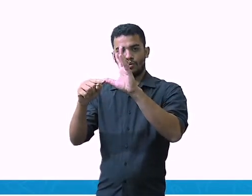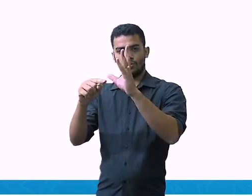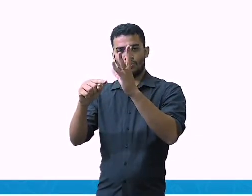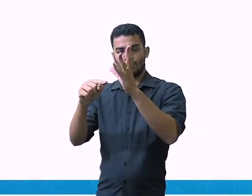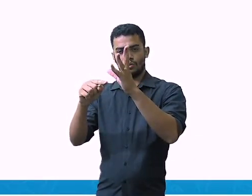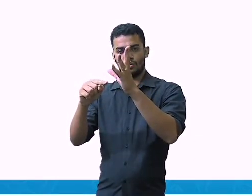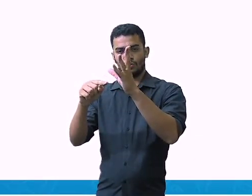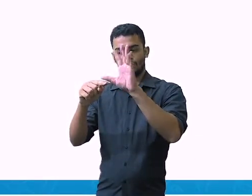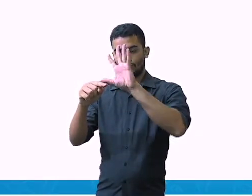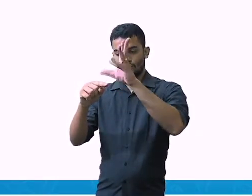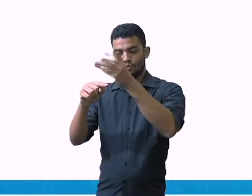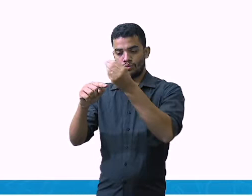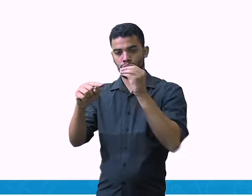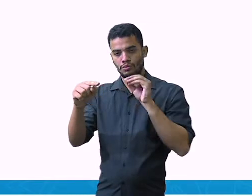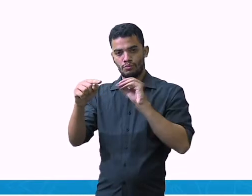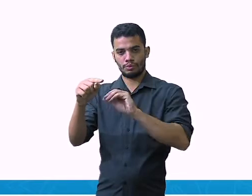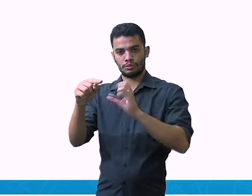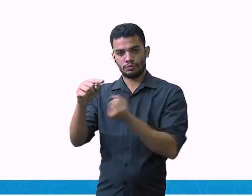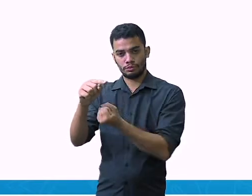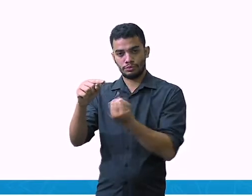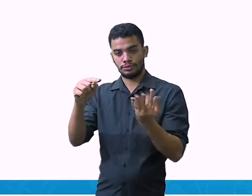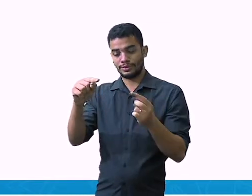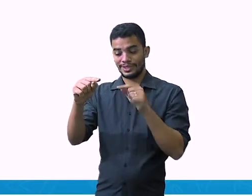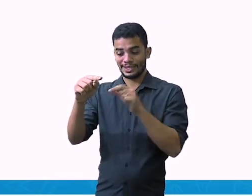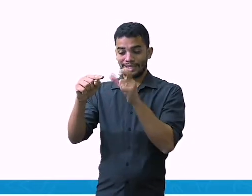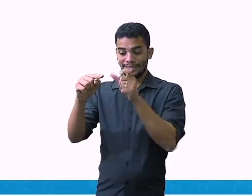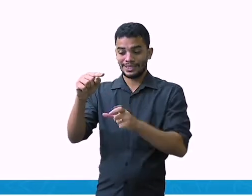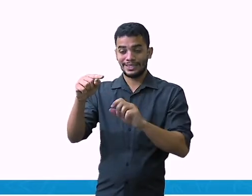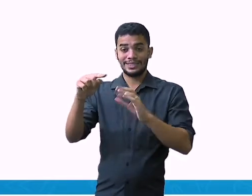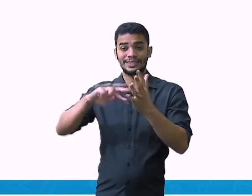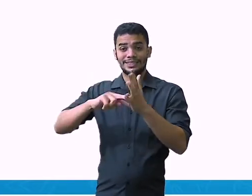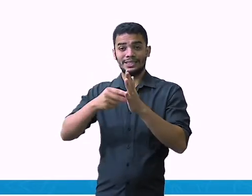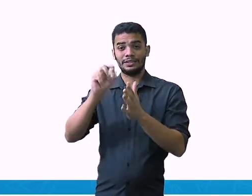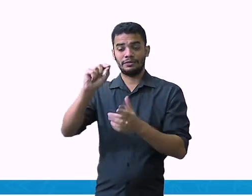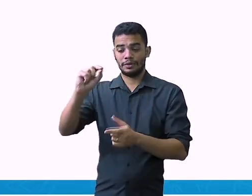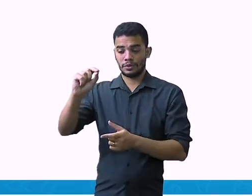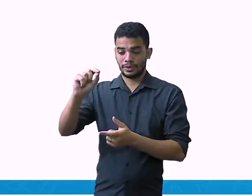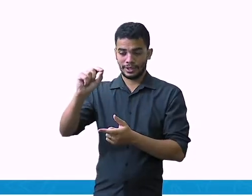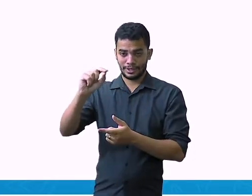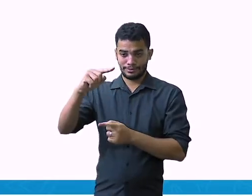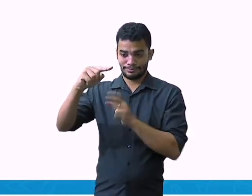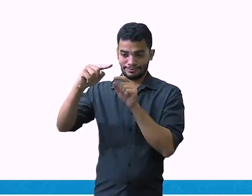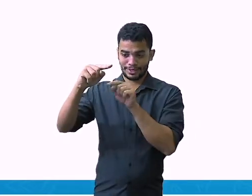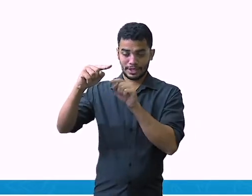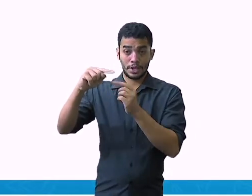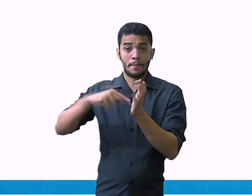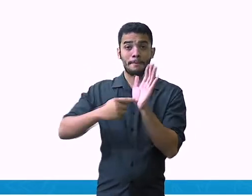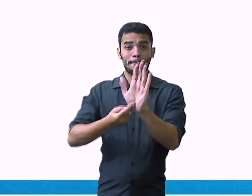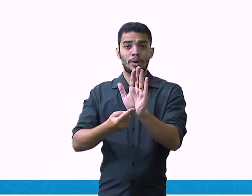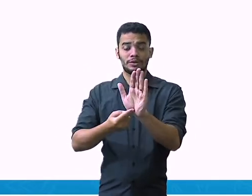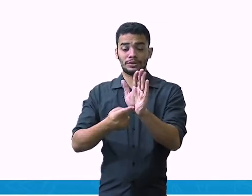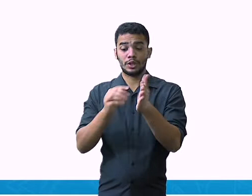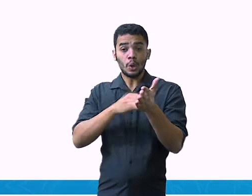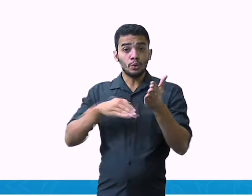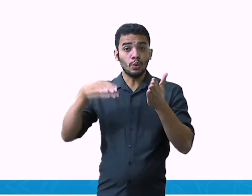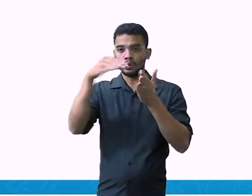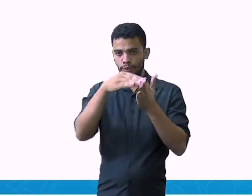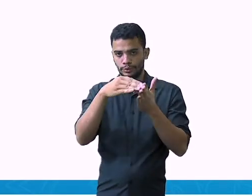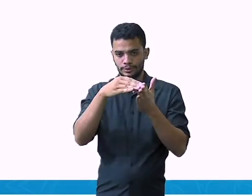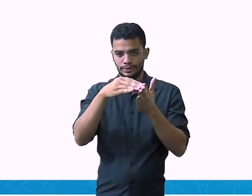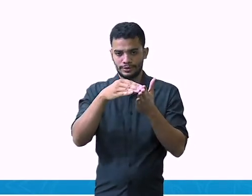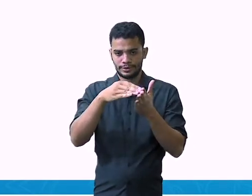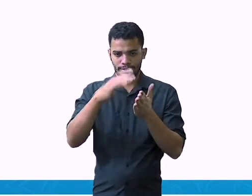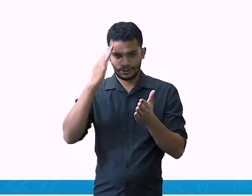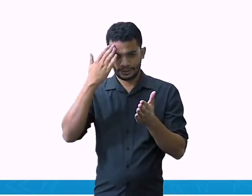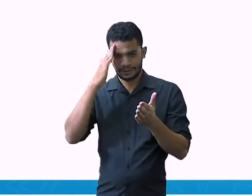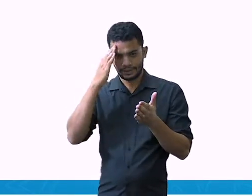5 dividido por 8, não é isso? Aqui eu tenho o quê? 5 partes coloridas de 8 ao todo. Se você